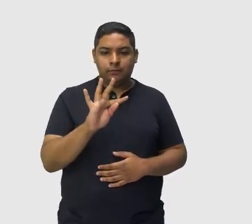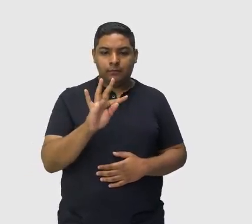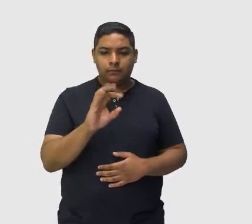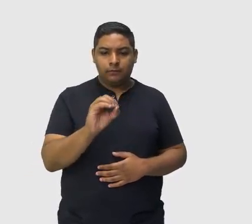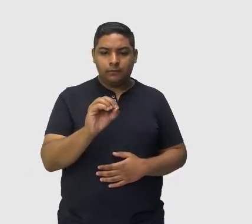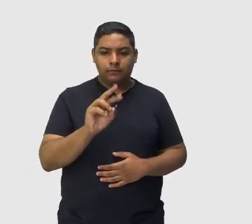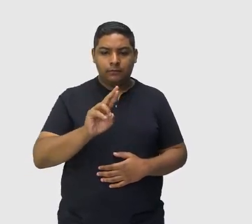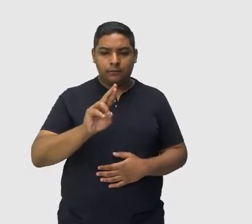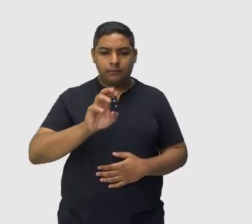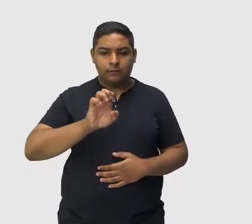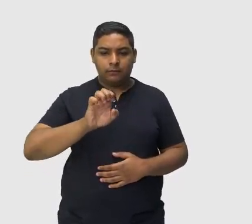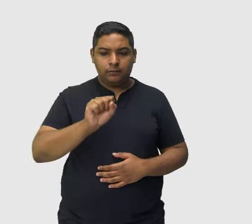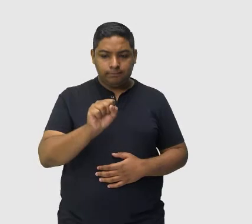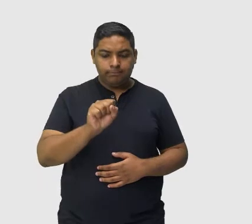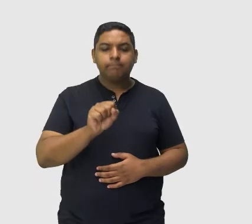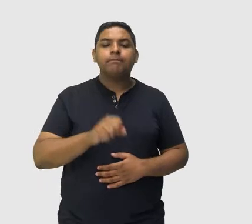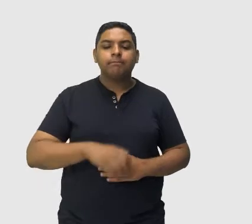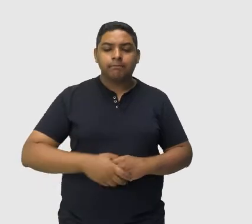Capacitores.